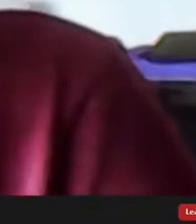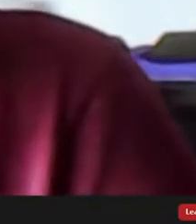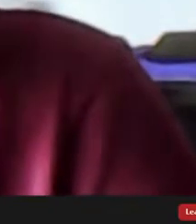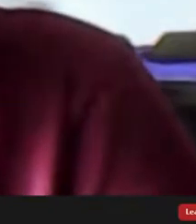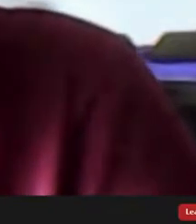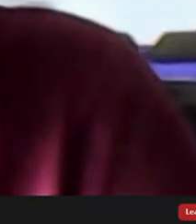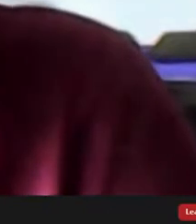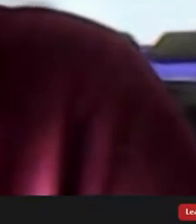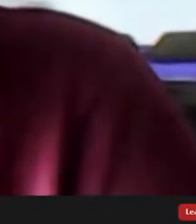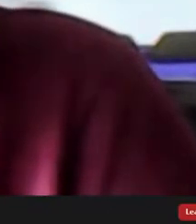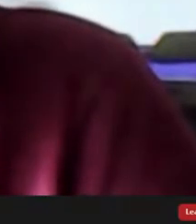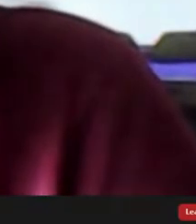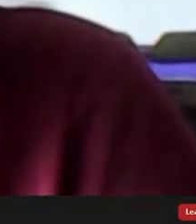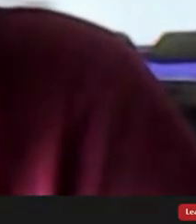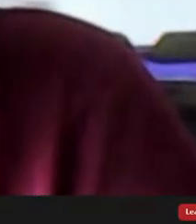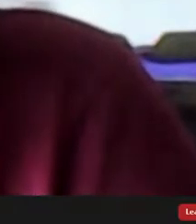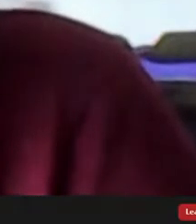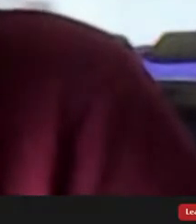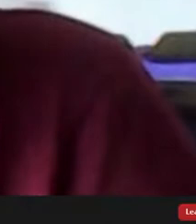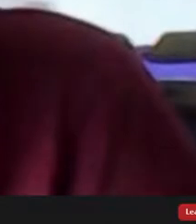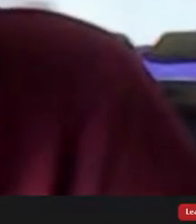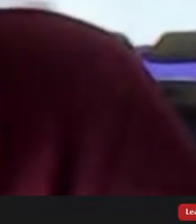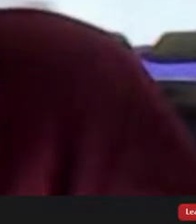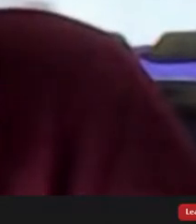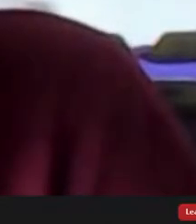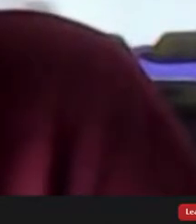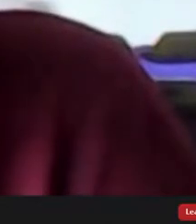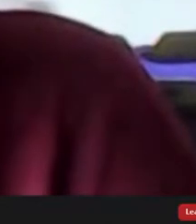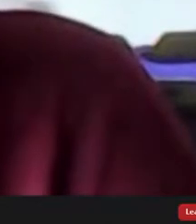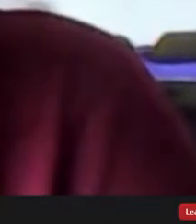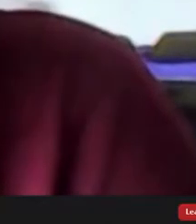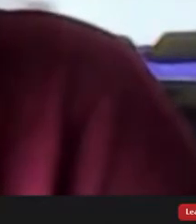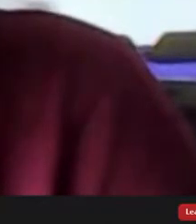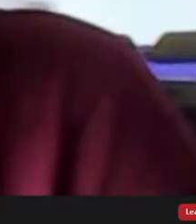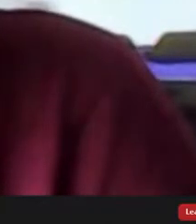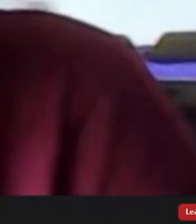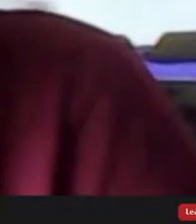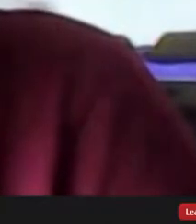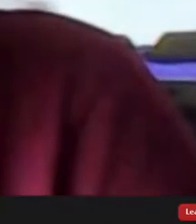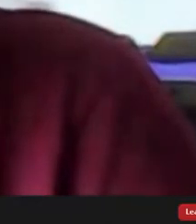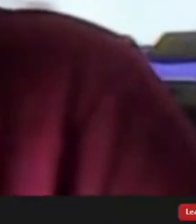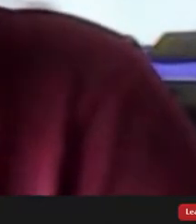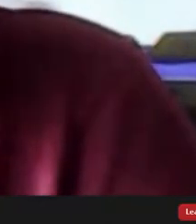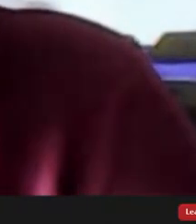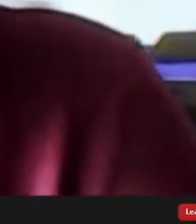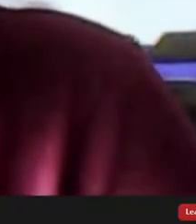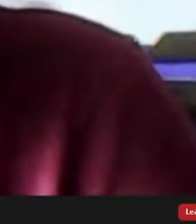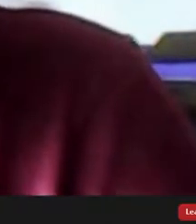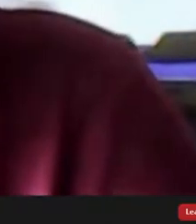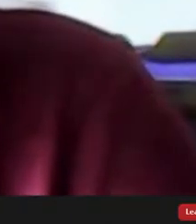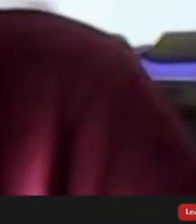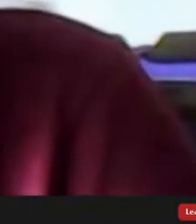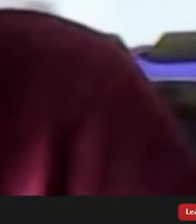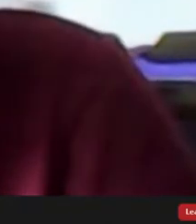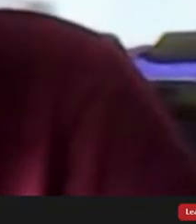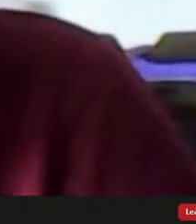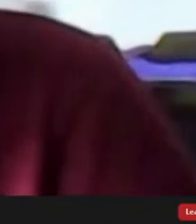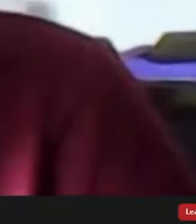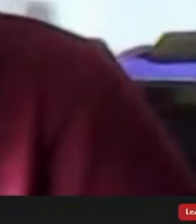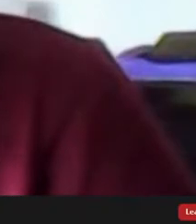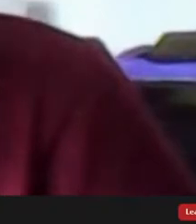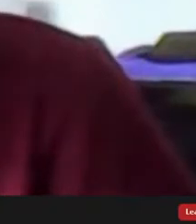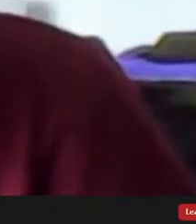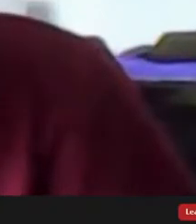continuasse sendo cuidada, né? No caso da FATEC, a gente tem muitas escolas que são escolas de prédios antigos, prédios, inclusive, alguns